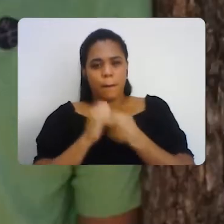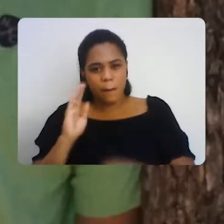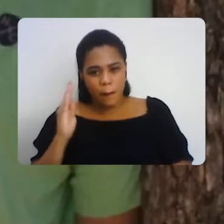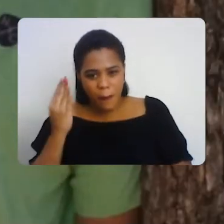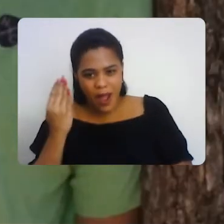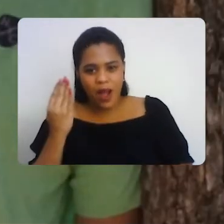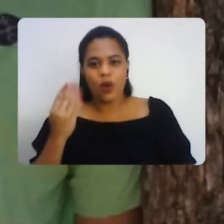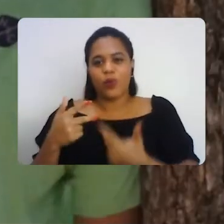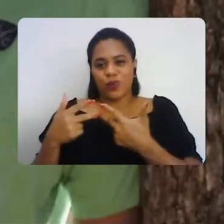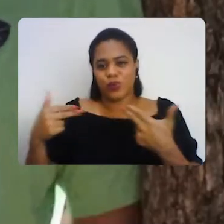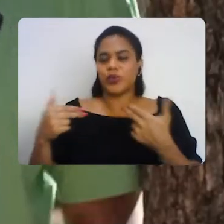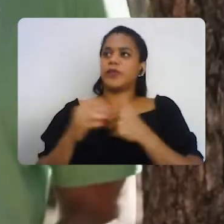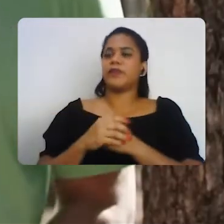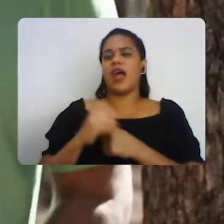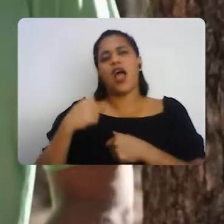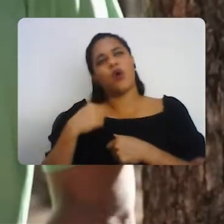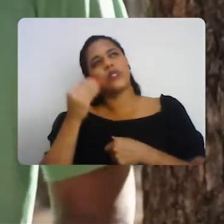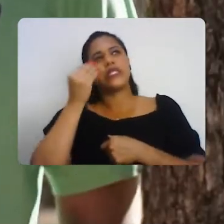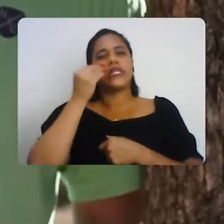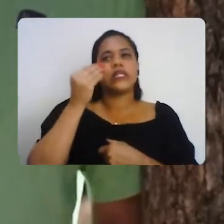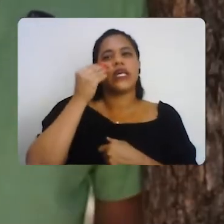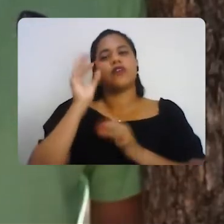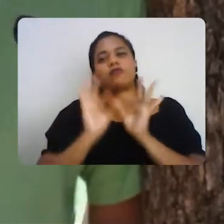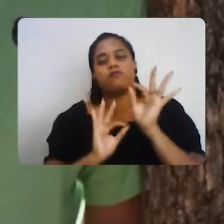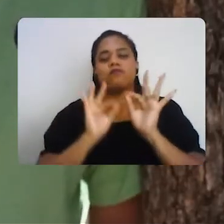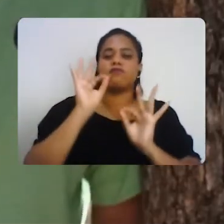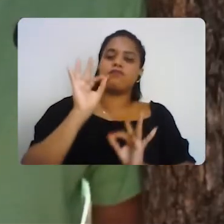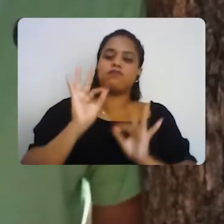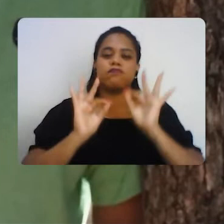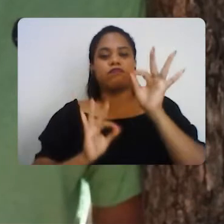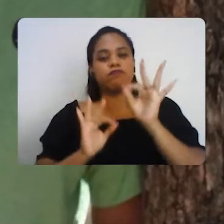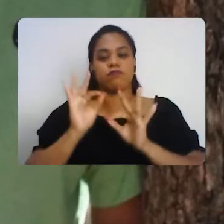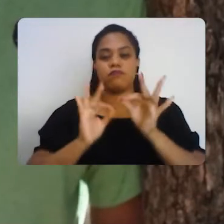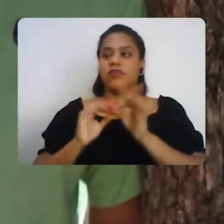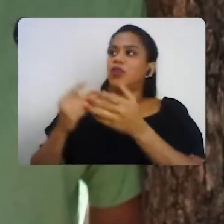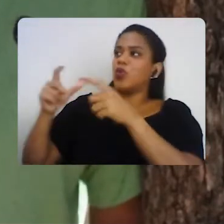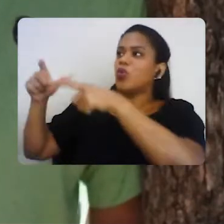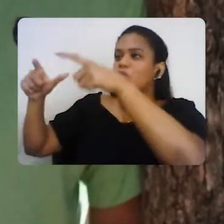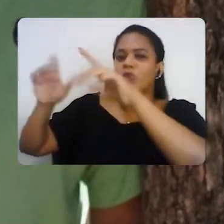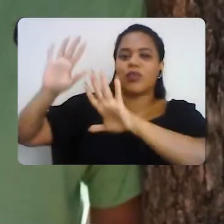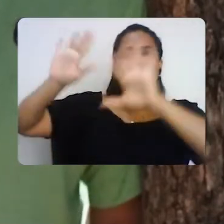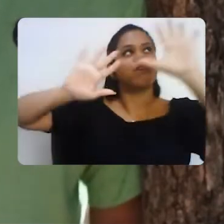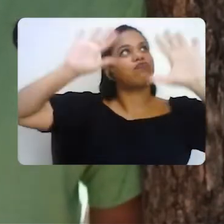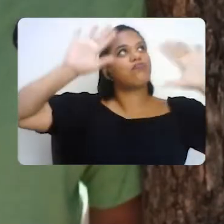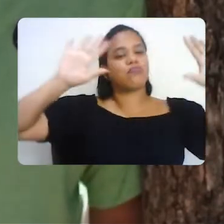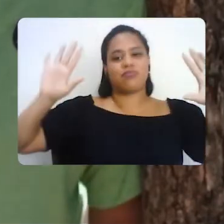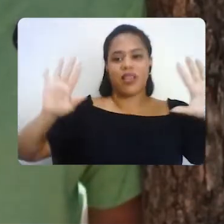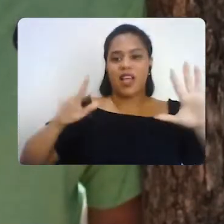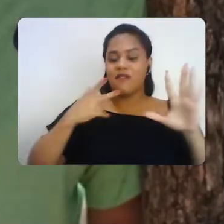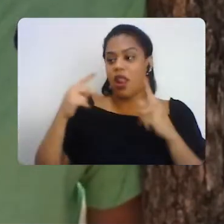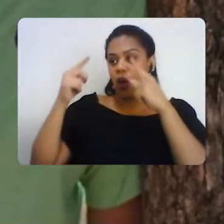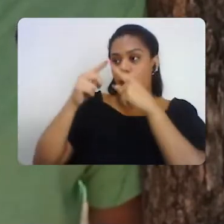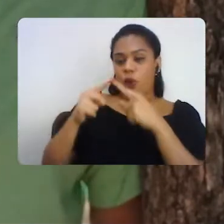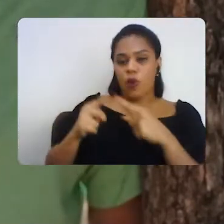madeira. Então eu tentei construir essa ambientação cenográfica,